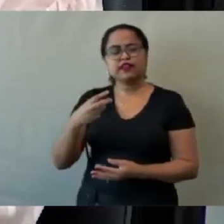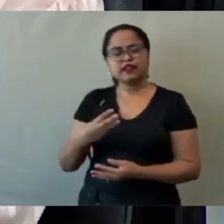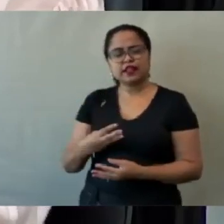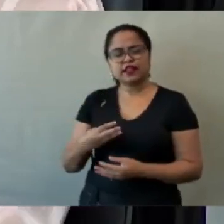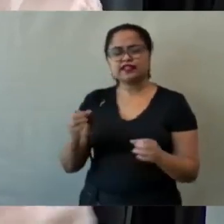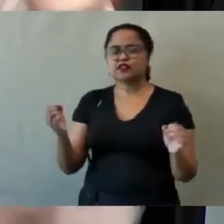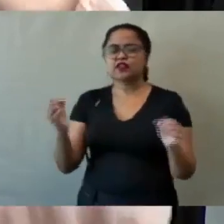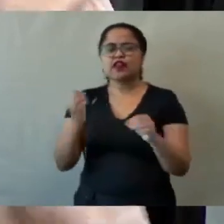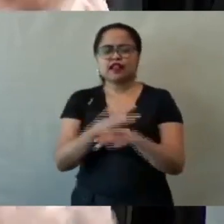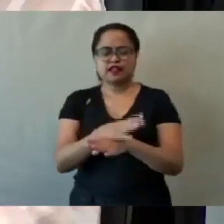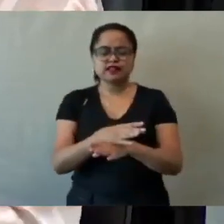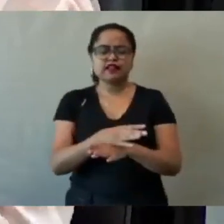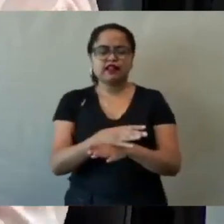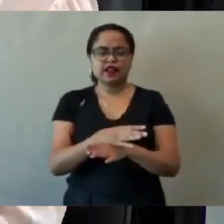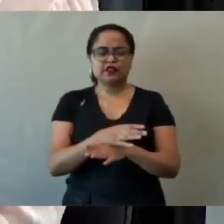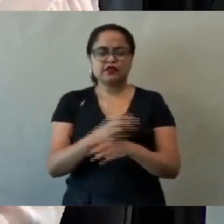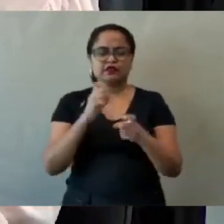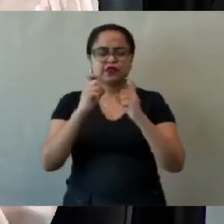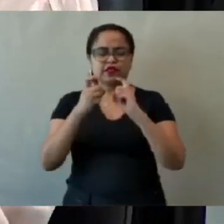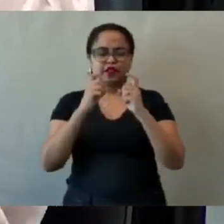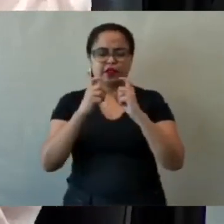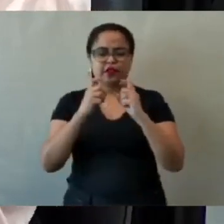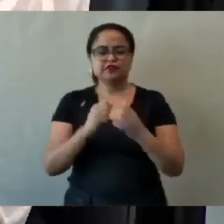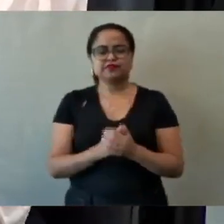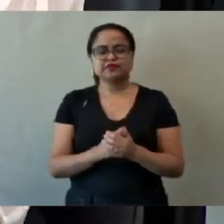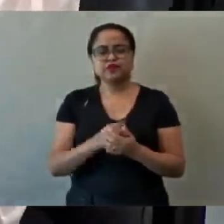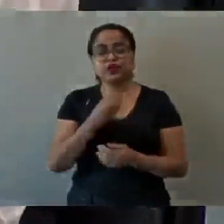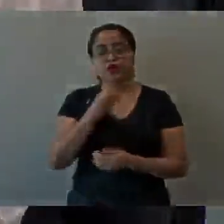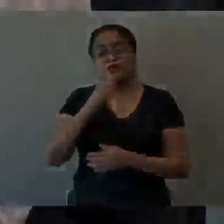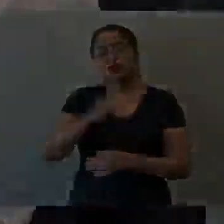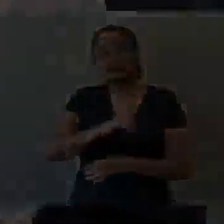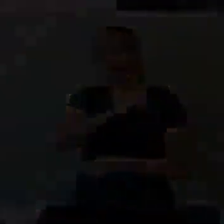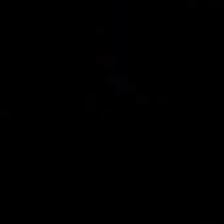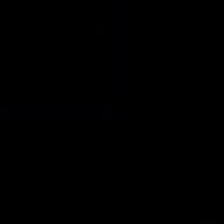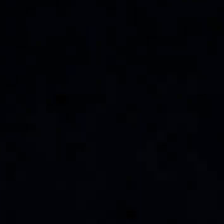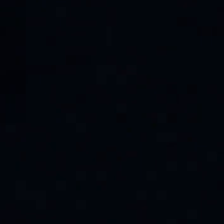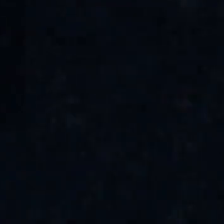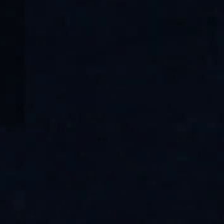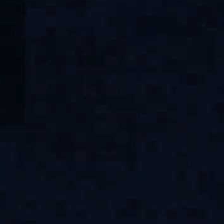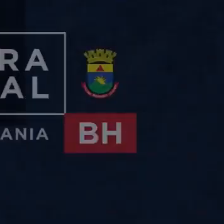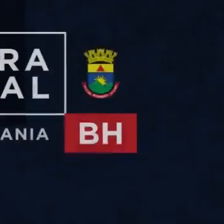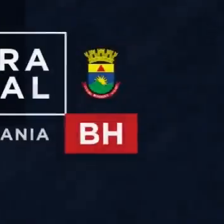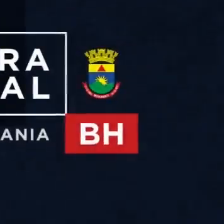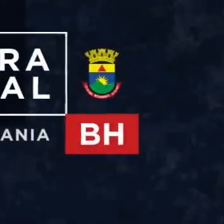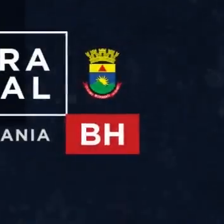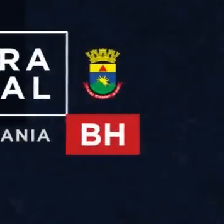Obrigada, Guelda. Bom dia para você.